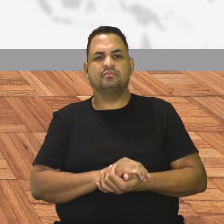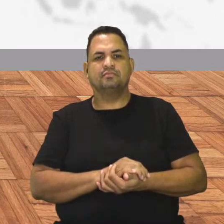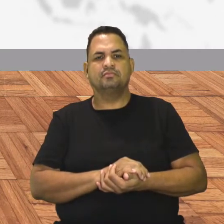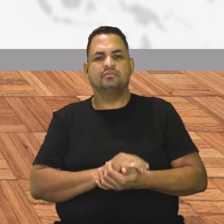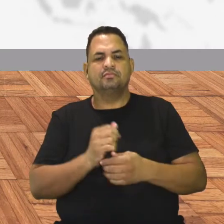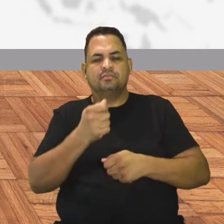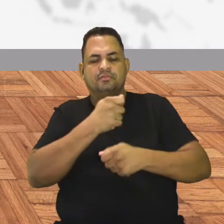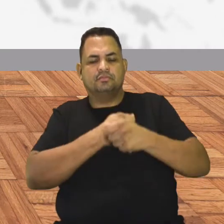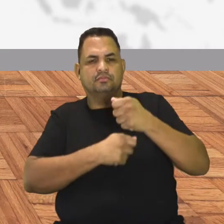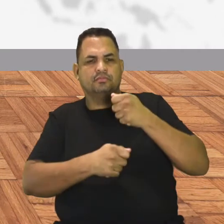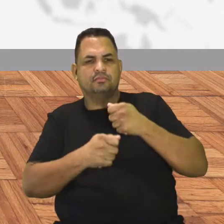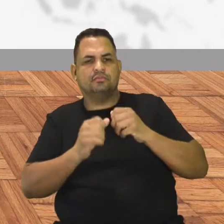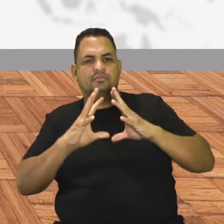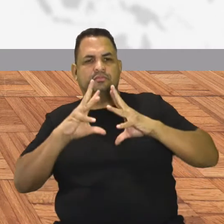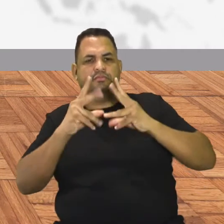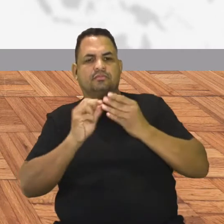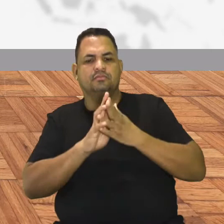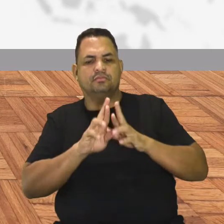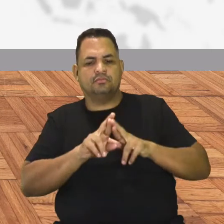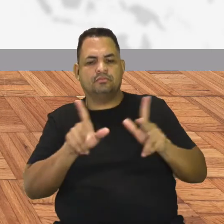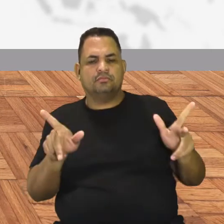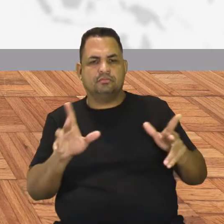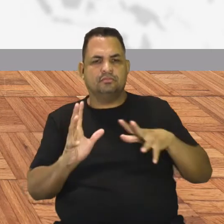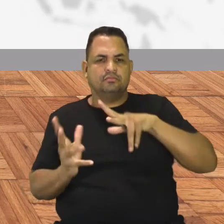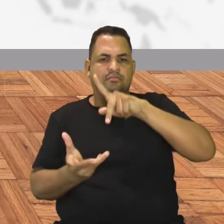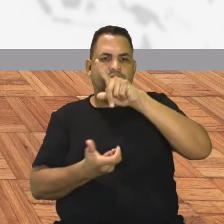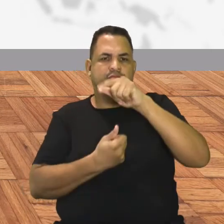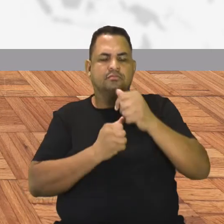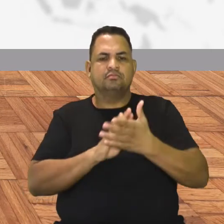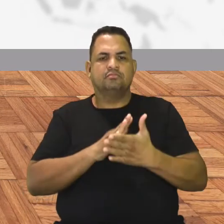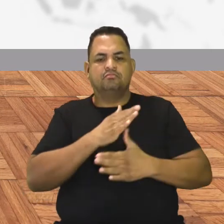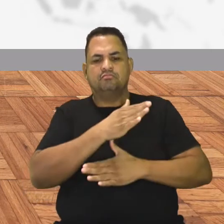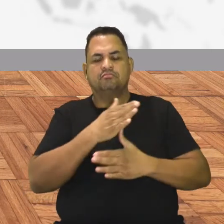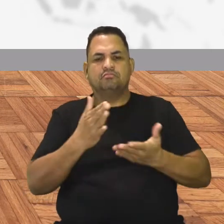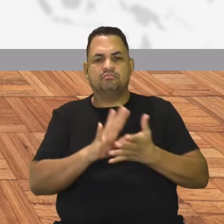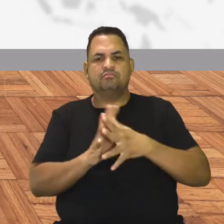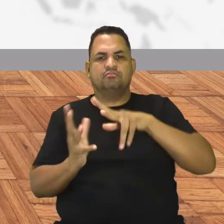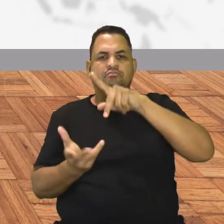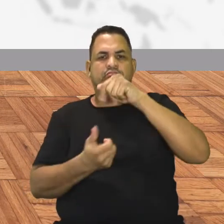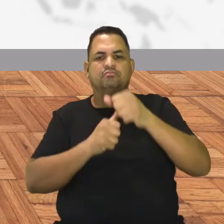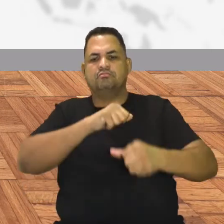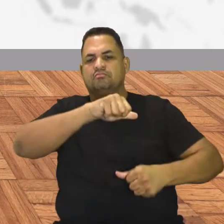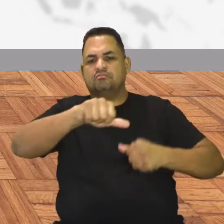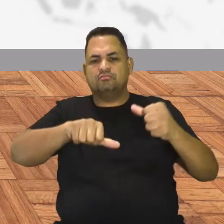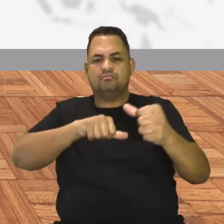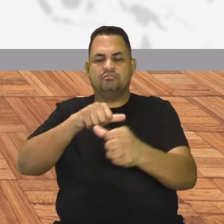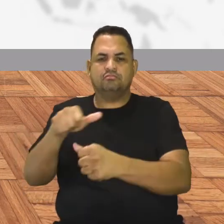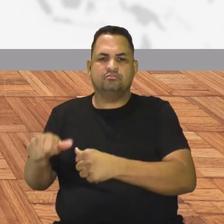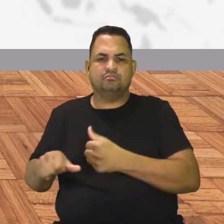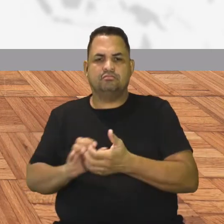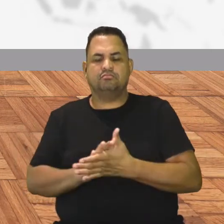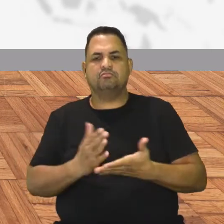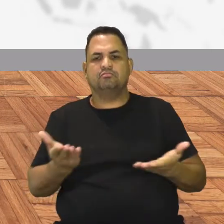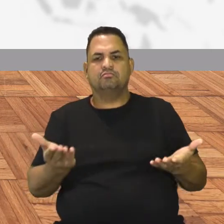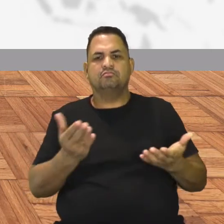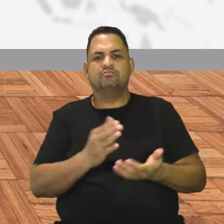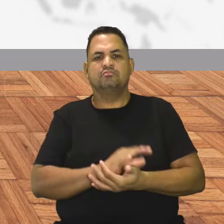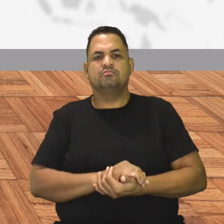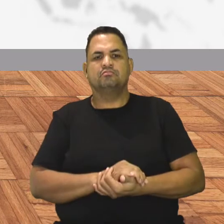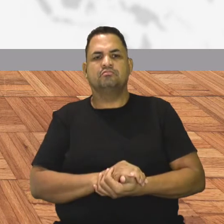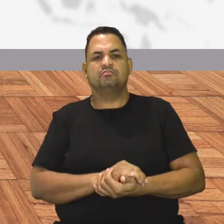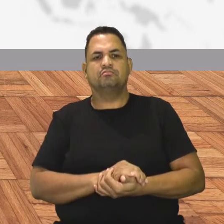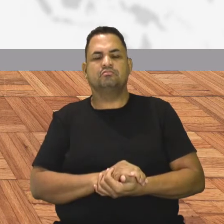com economias totalmente diferentes. Um mundo multipolar. É um mundo que está em transformação.